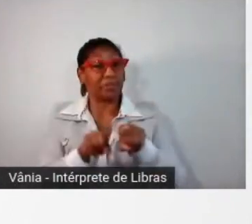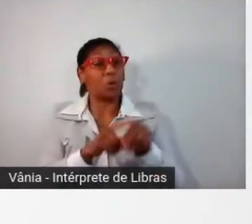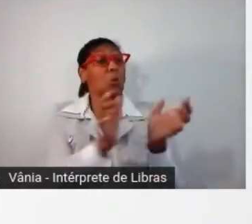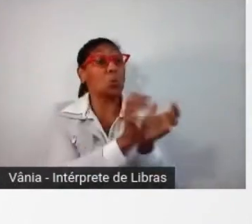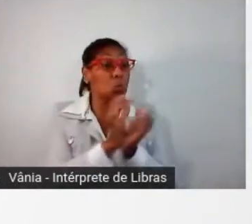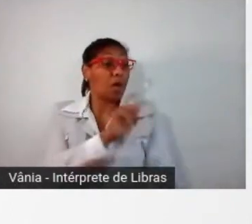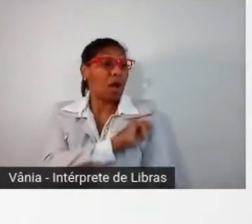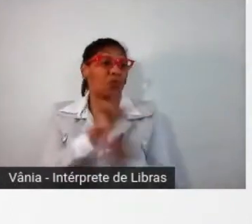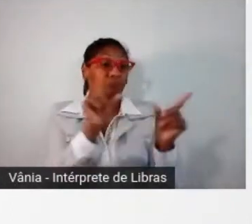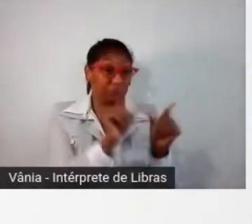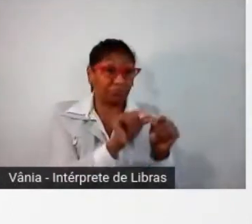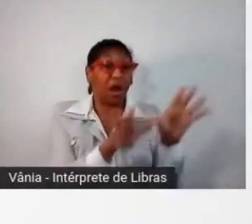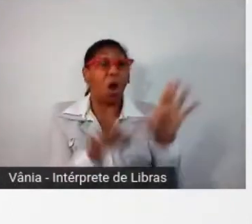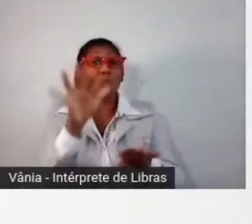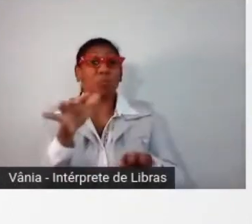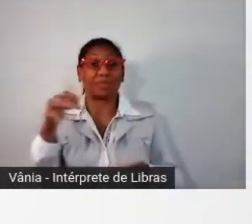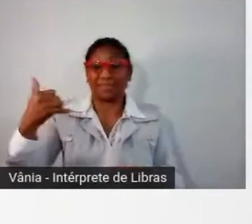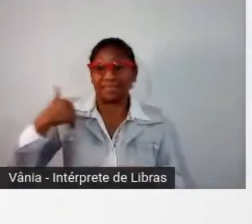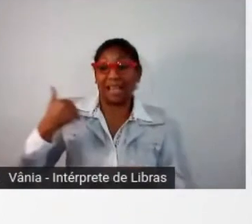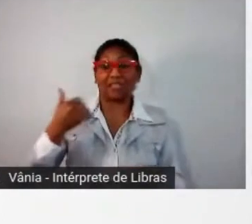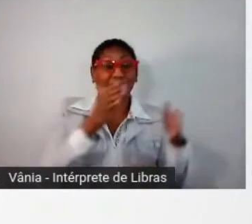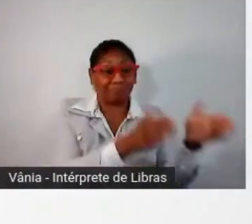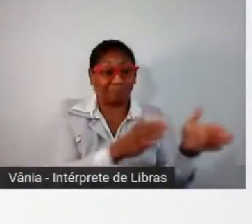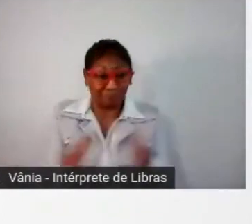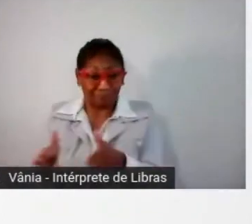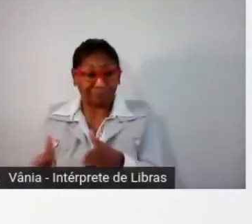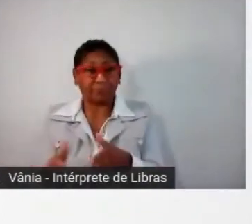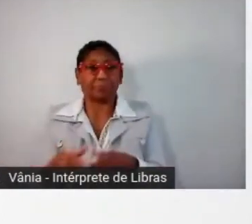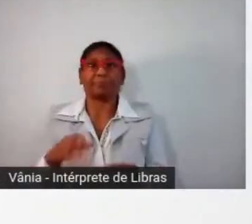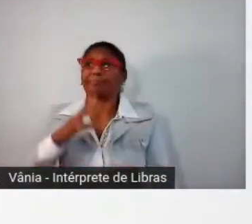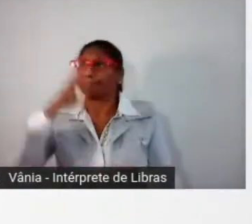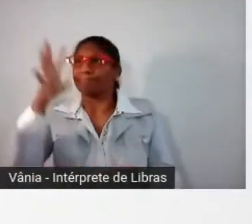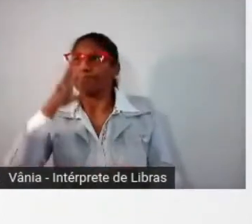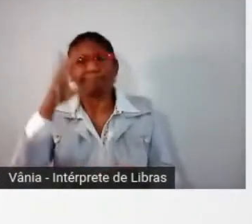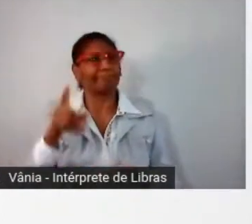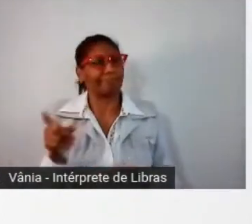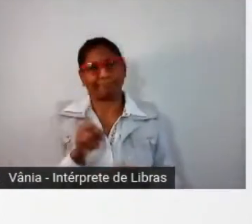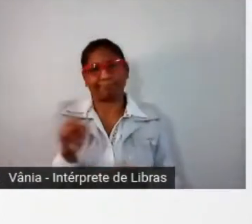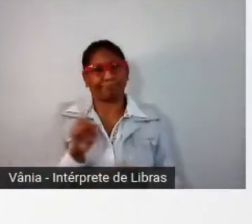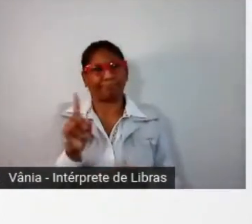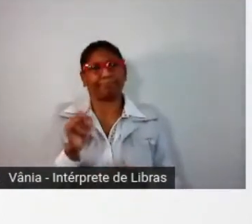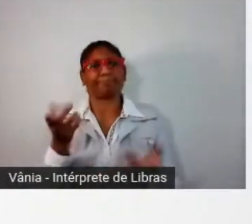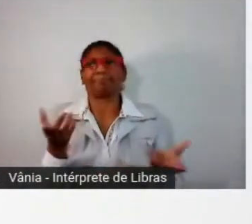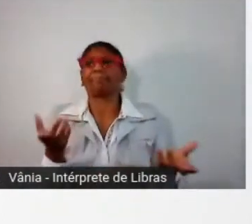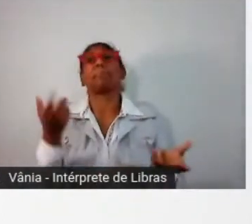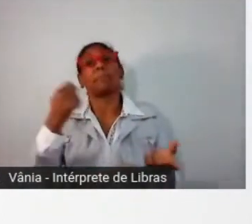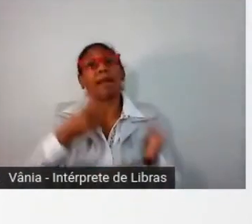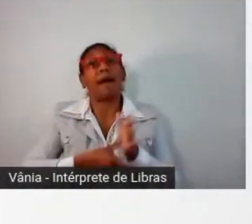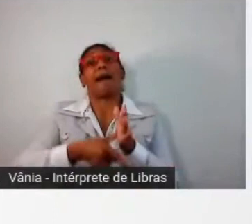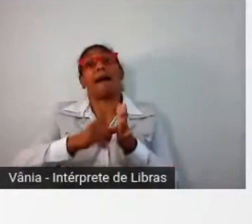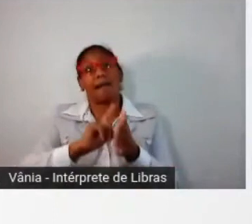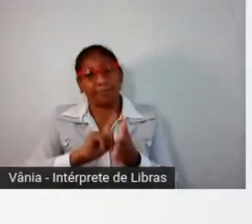faixas específicas do ensino. Mas nada vai ser feito de forma abrupta, nada será feito sem antes